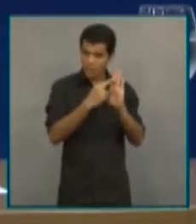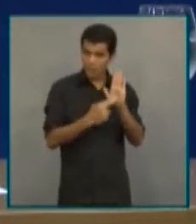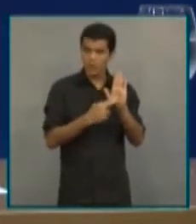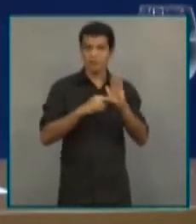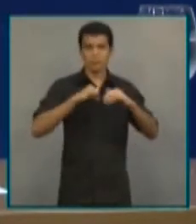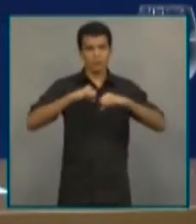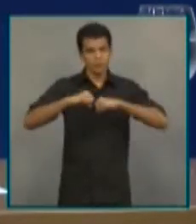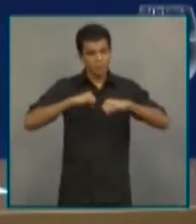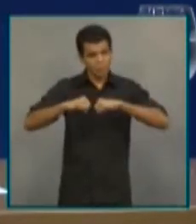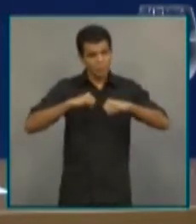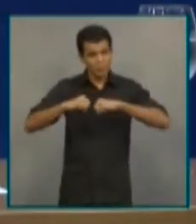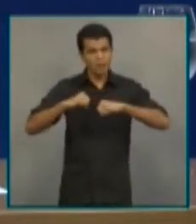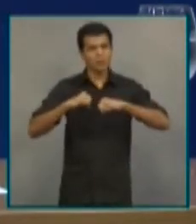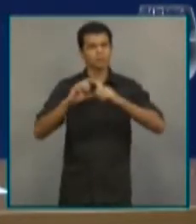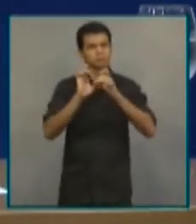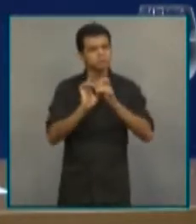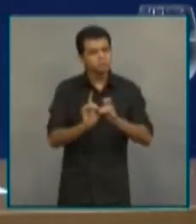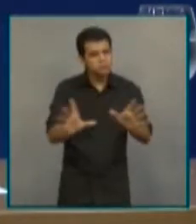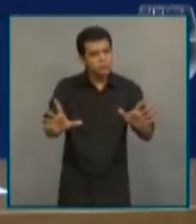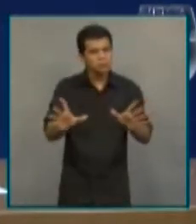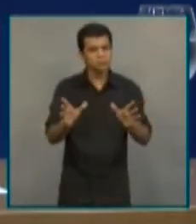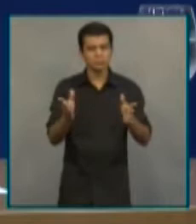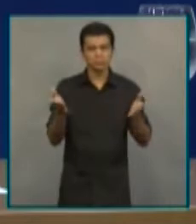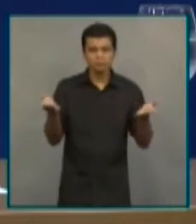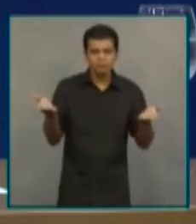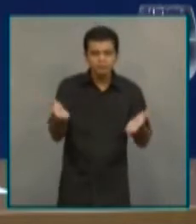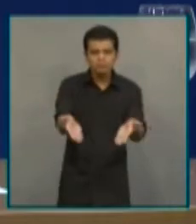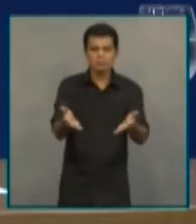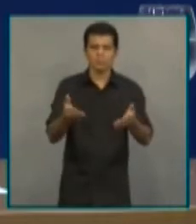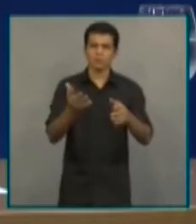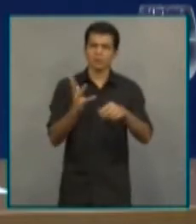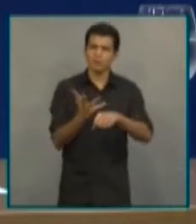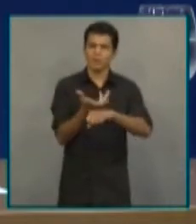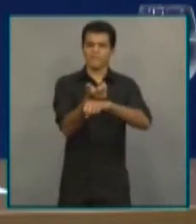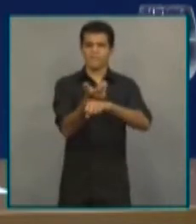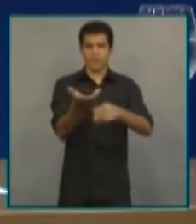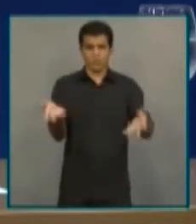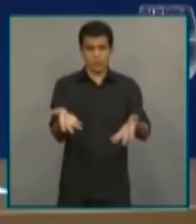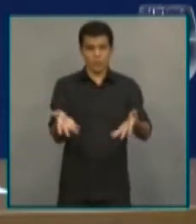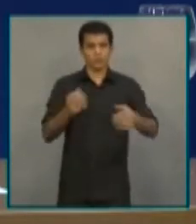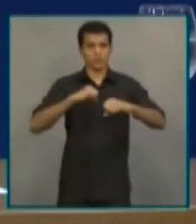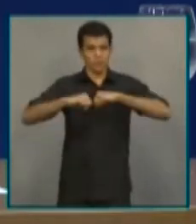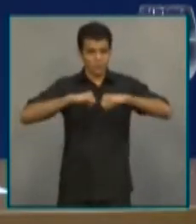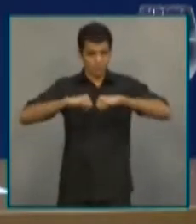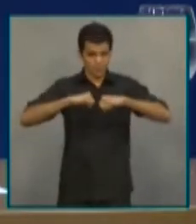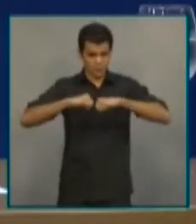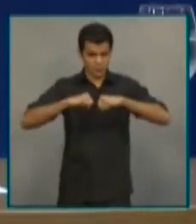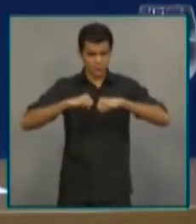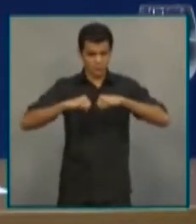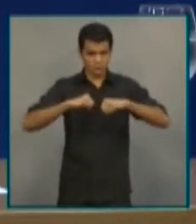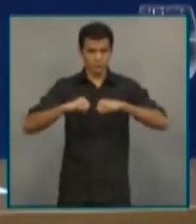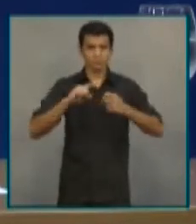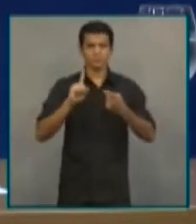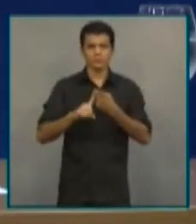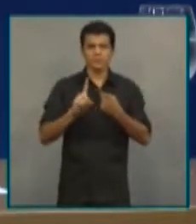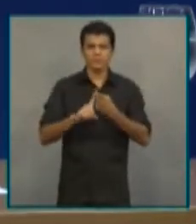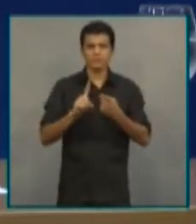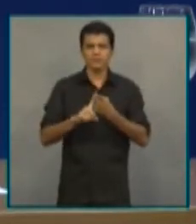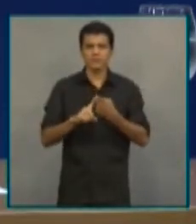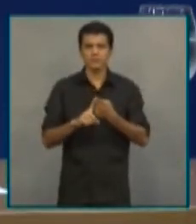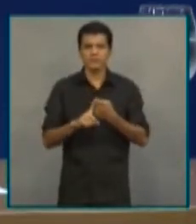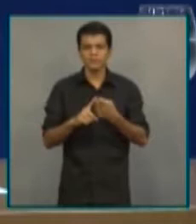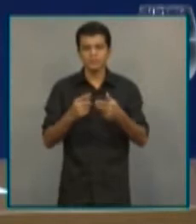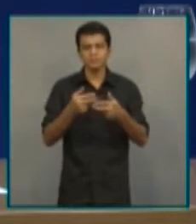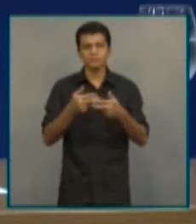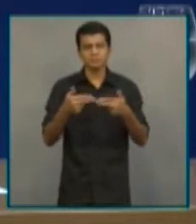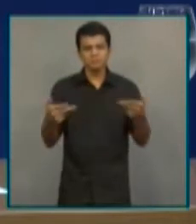que isso pudesse, esse evento pudesse ocorrer. No mais, eu acho que é acrescentar quase nada a palavra do